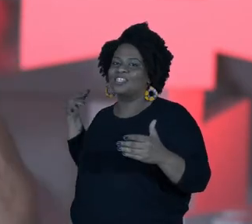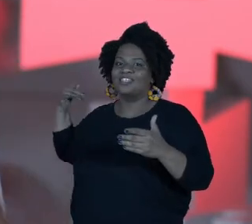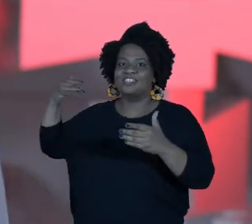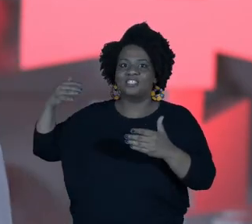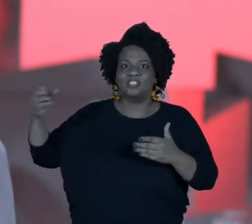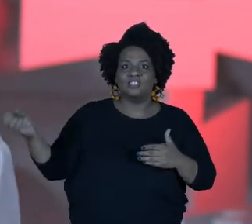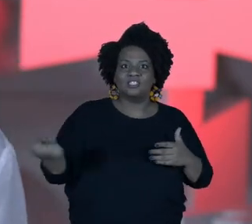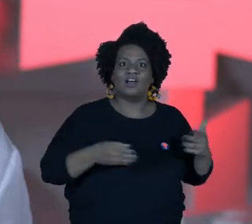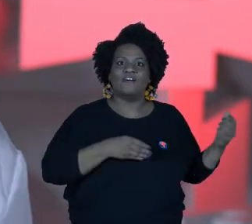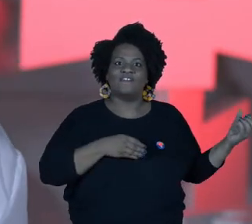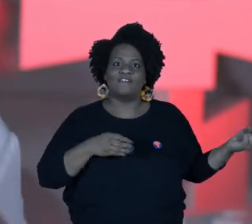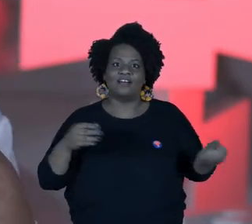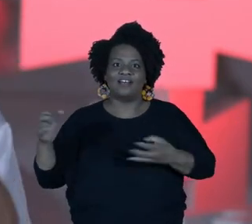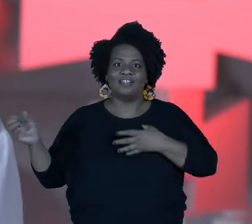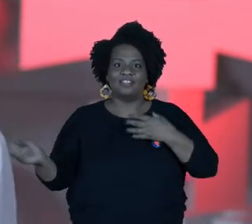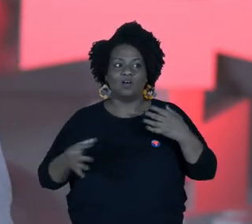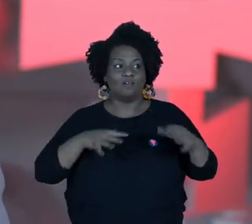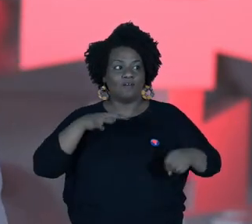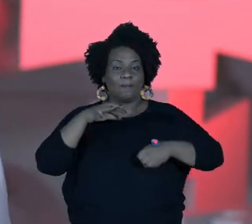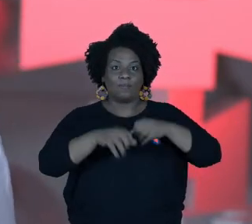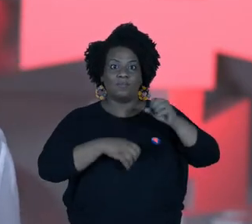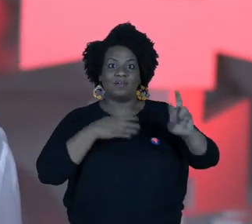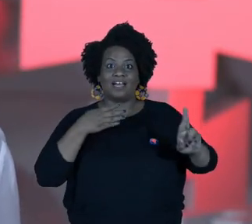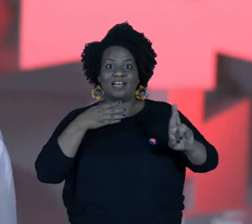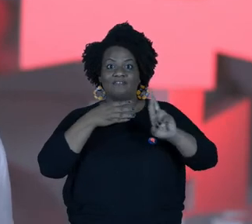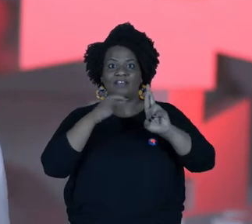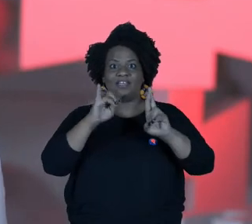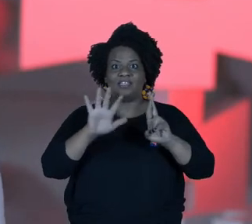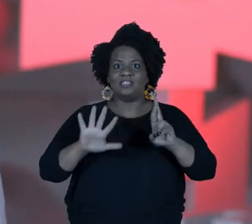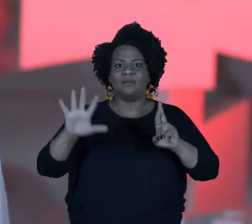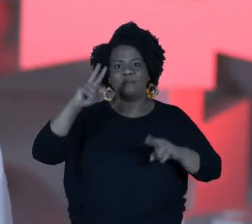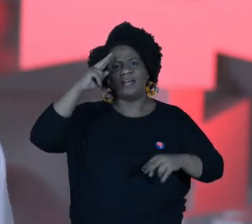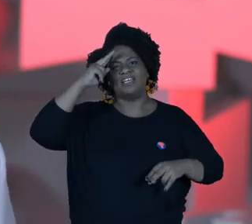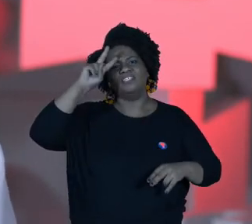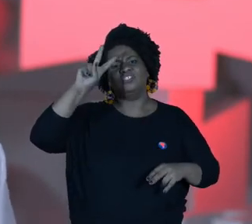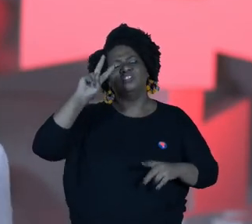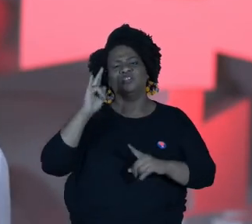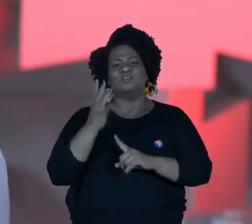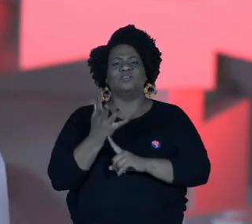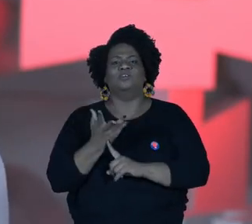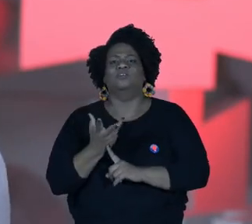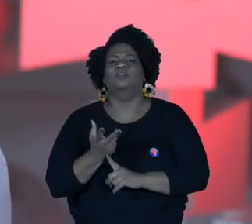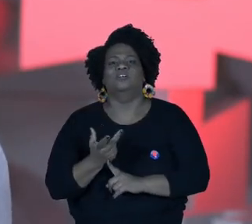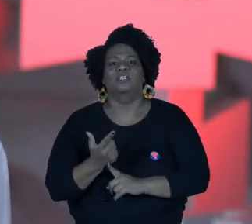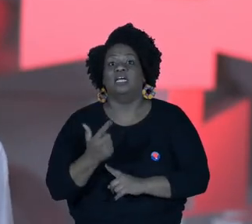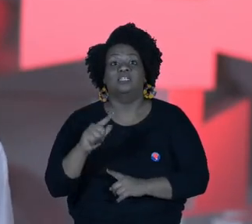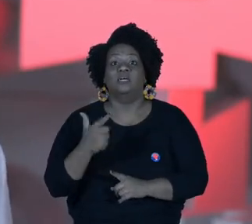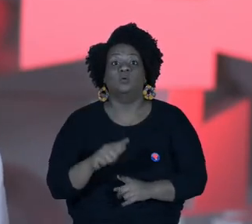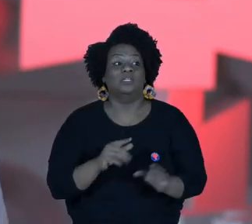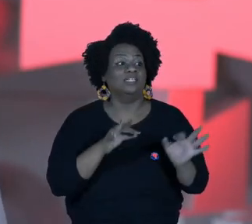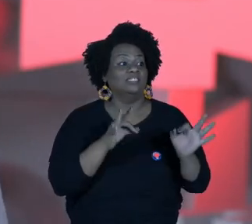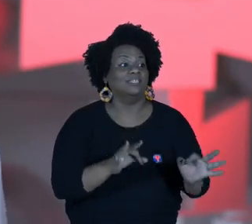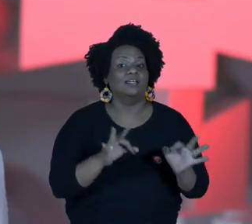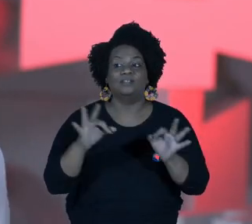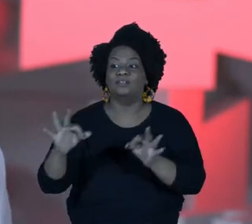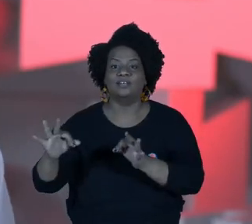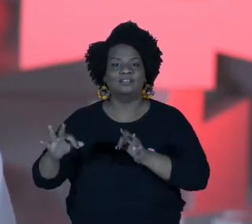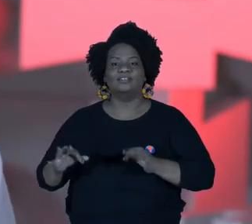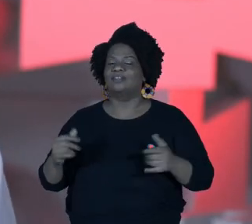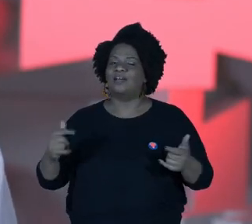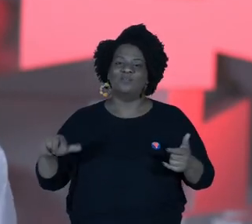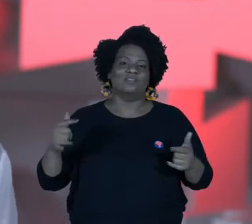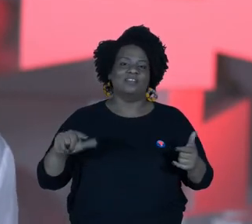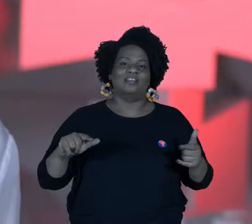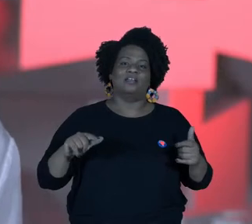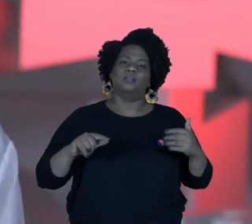Ele vai buscar referências de imagem em qualquer lugar da história da arte. Não tem lugar certo. Então, ele